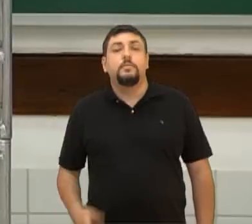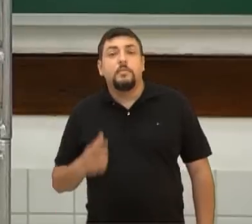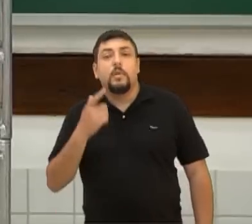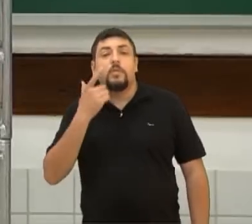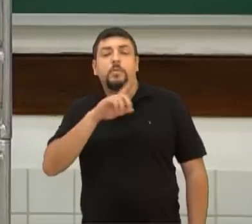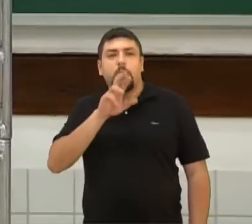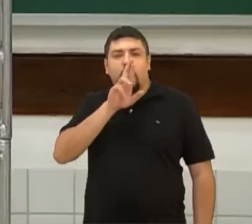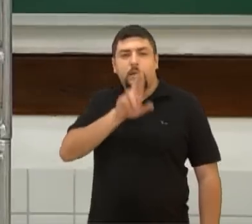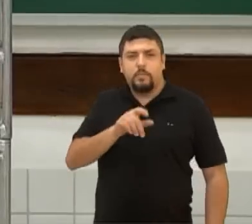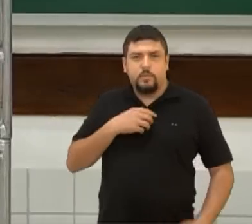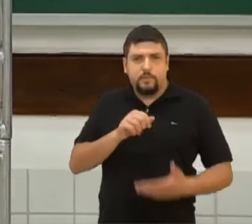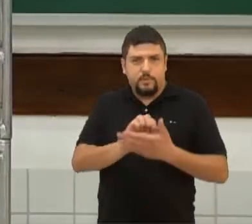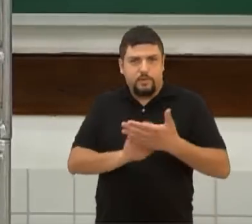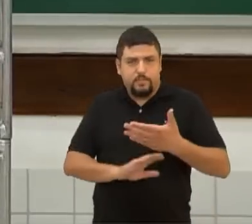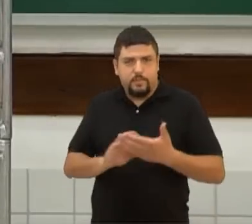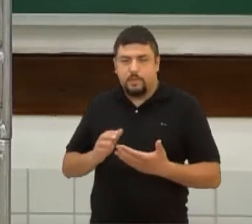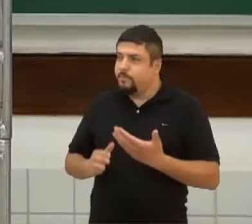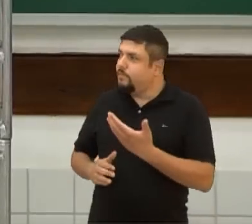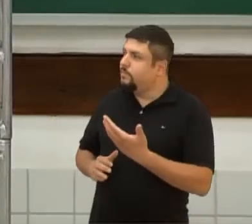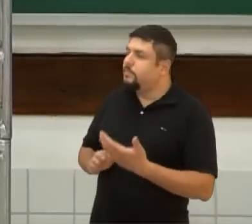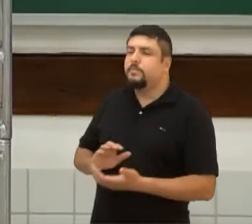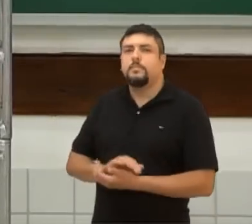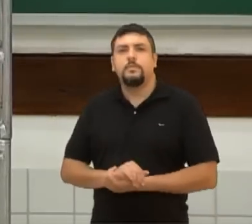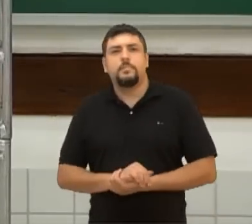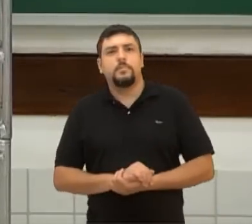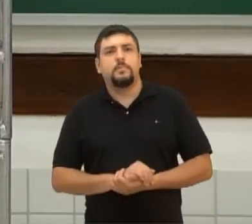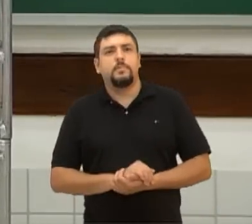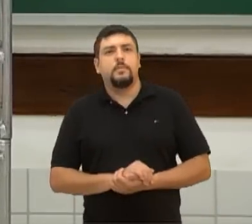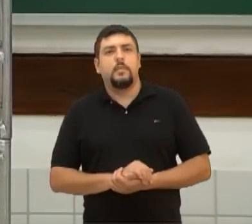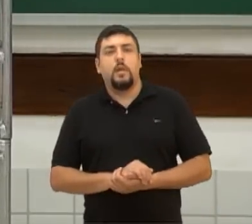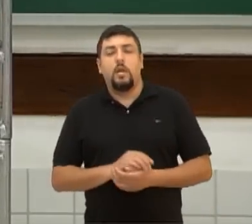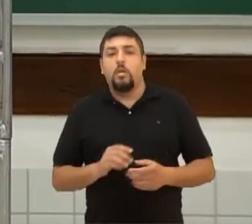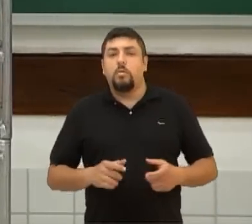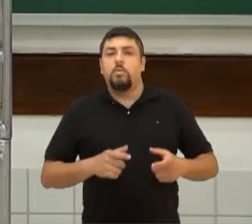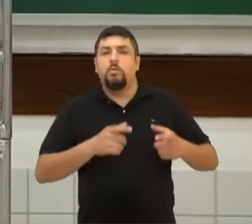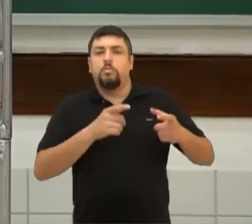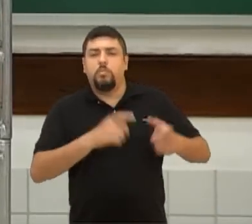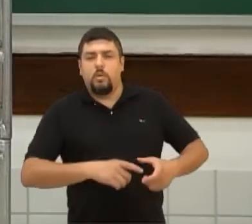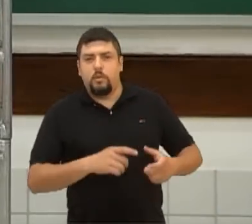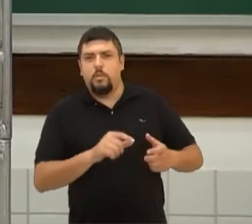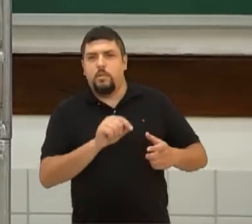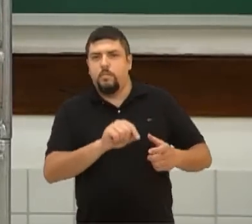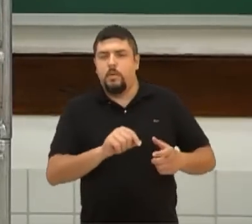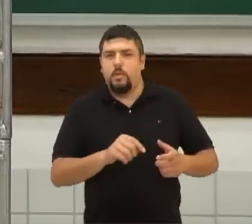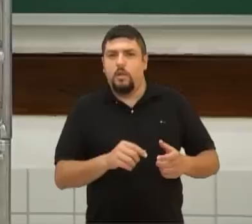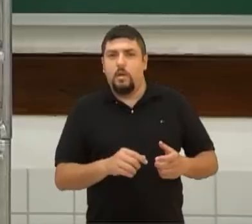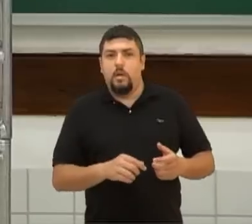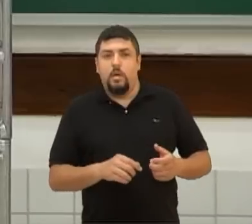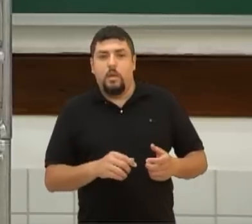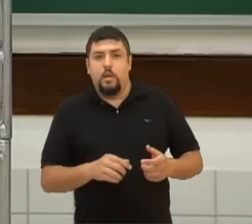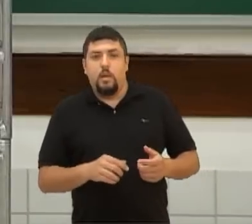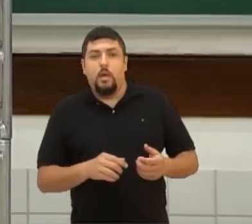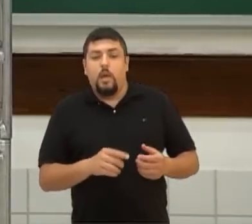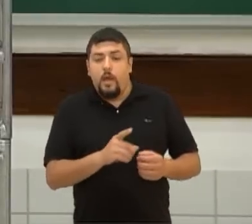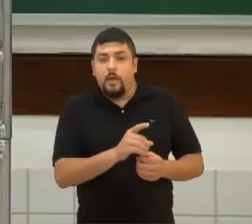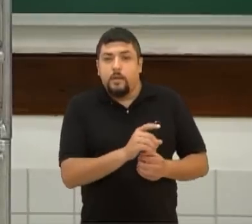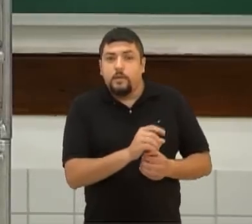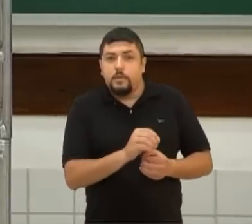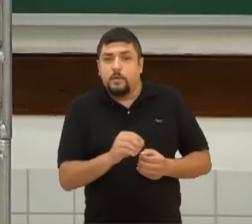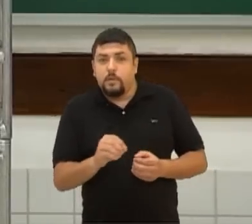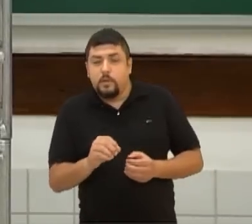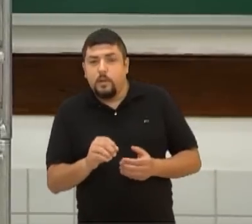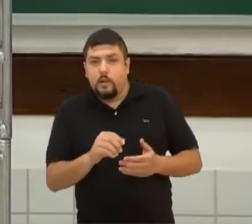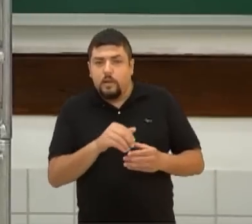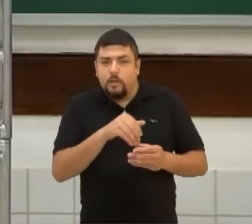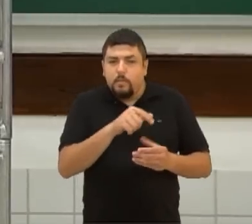Conseguiram resolver esse exercício? Ó, em uma central de atendimento, são 100 senhas e eu quero ali que ocorra